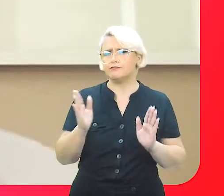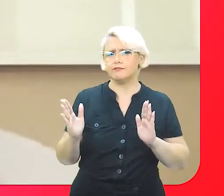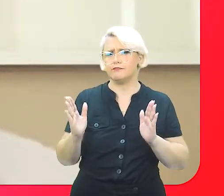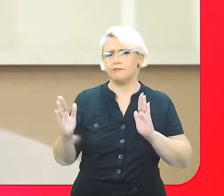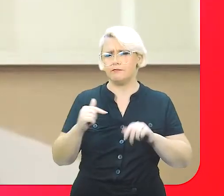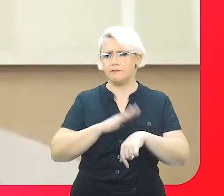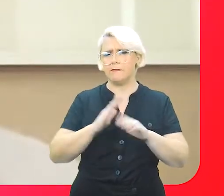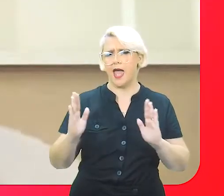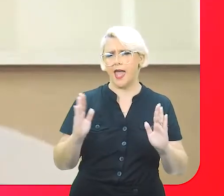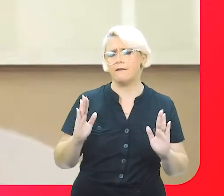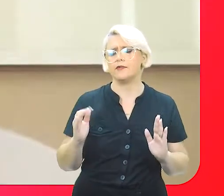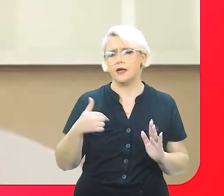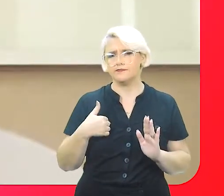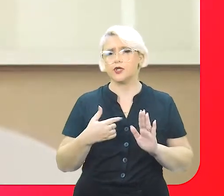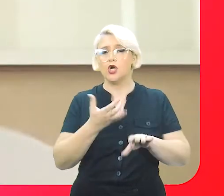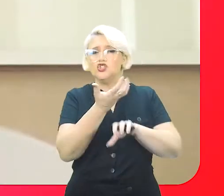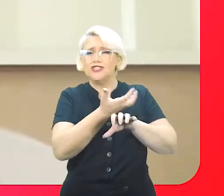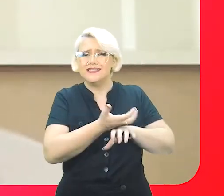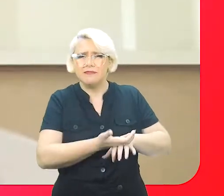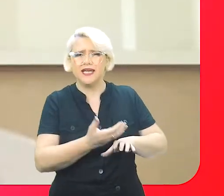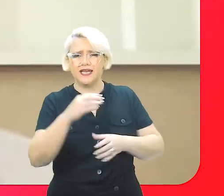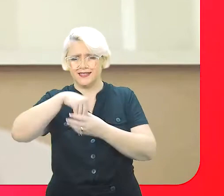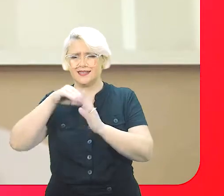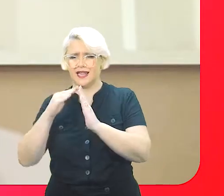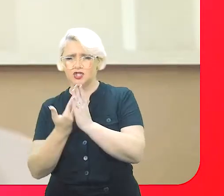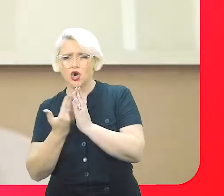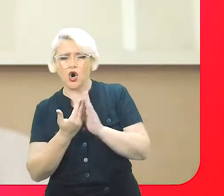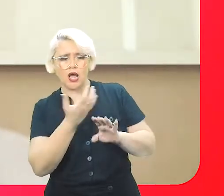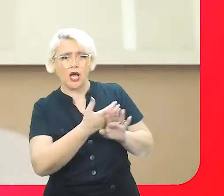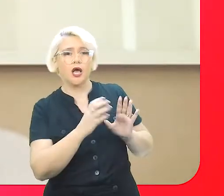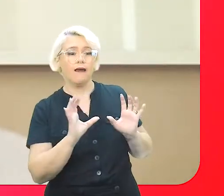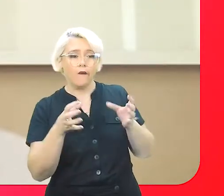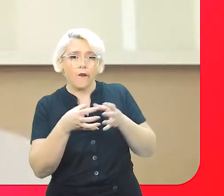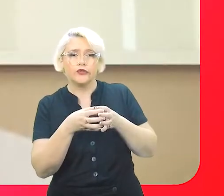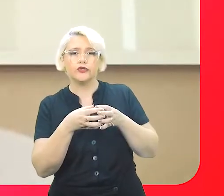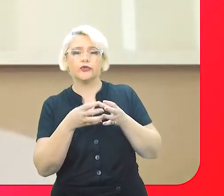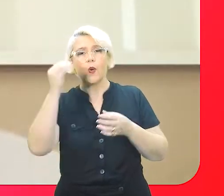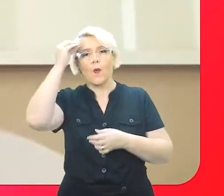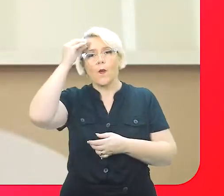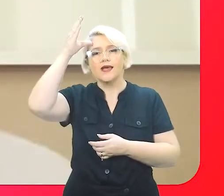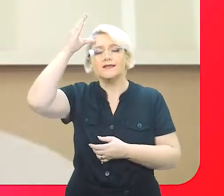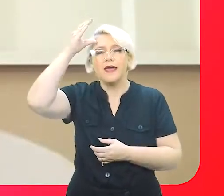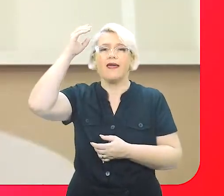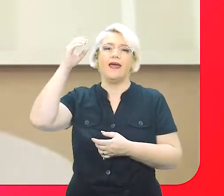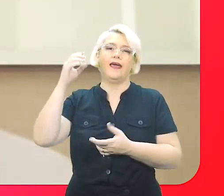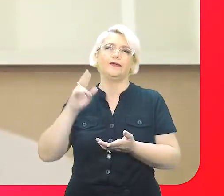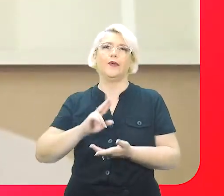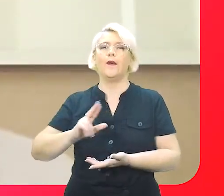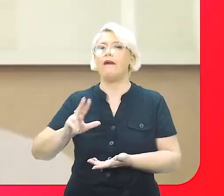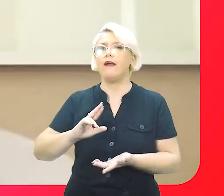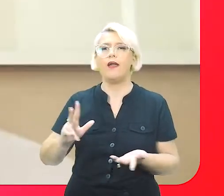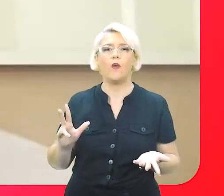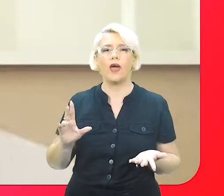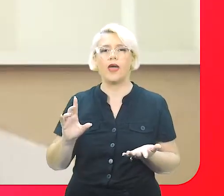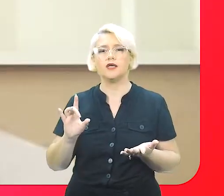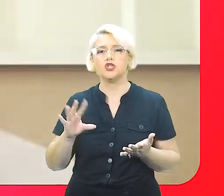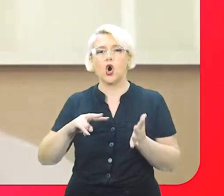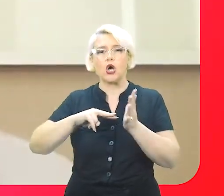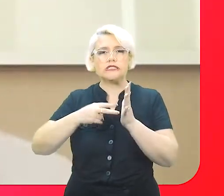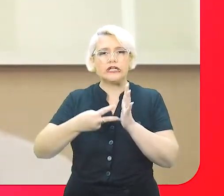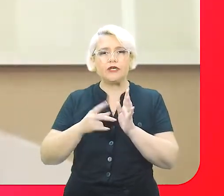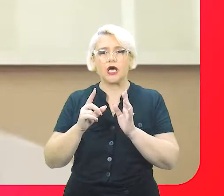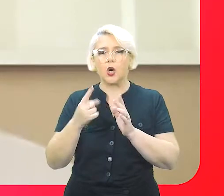o currículo, como um conjunto de conhecimentos que não é